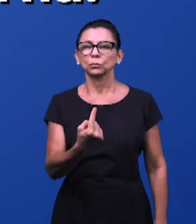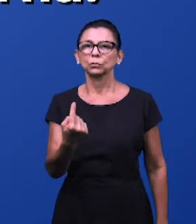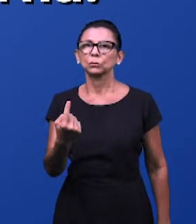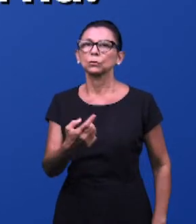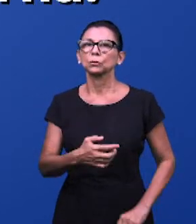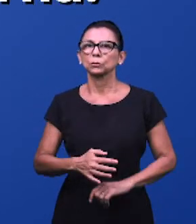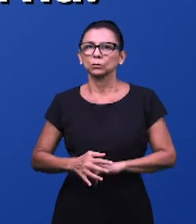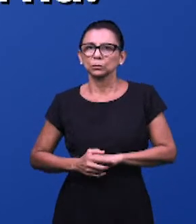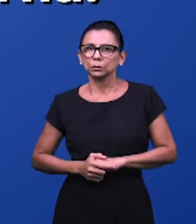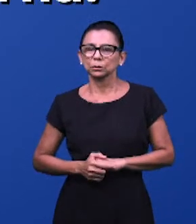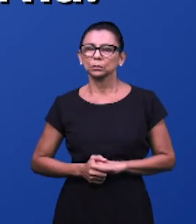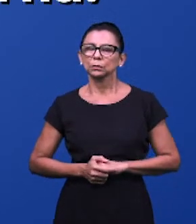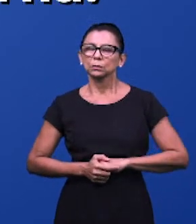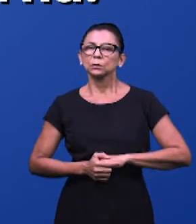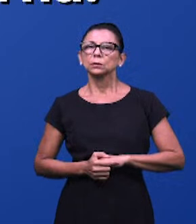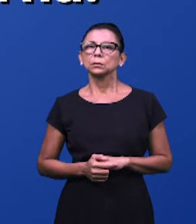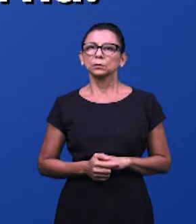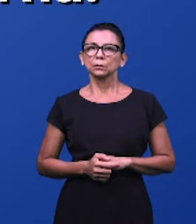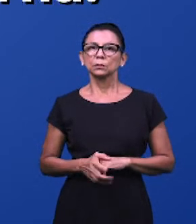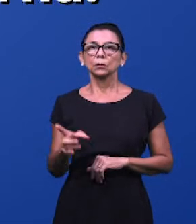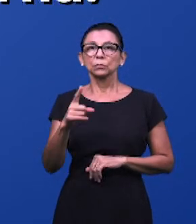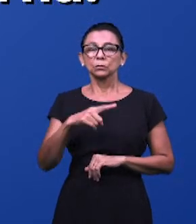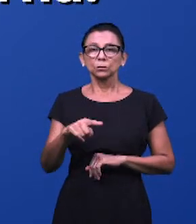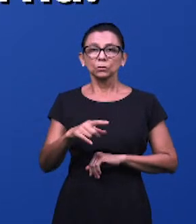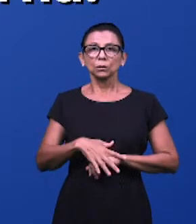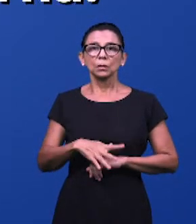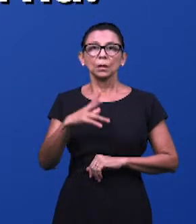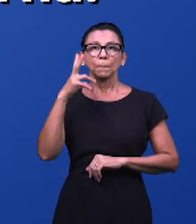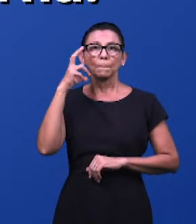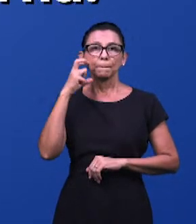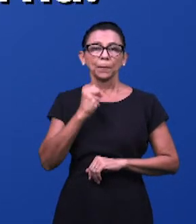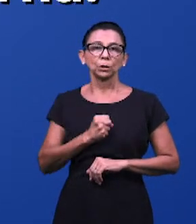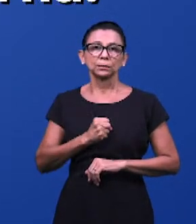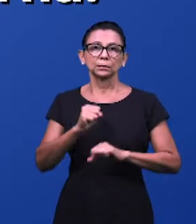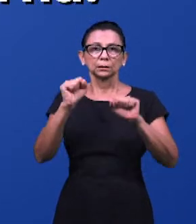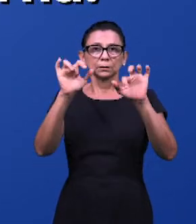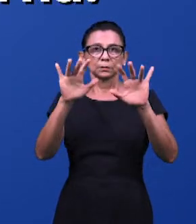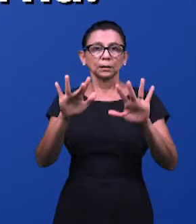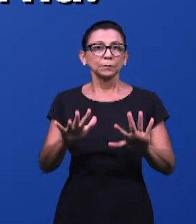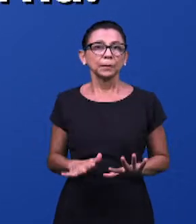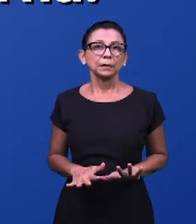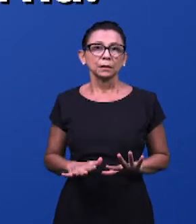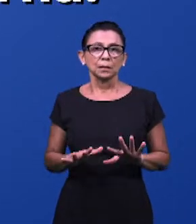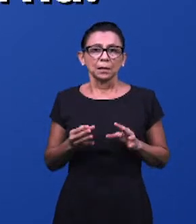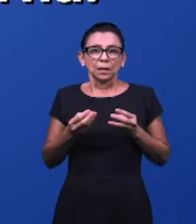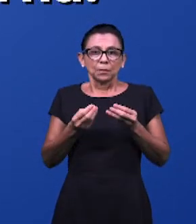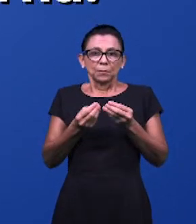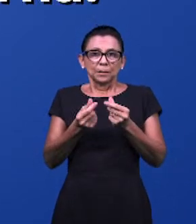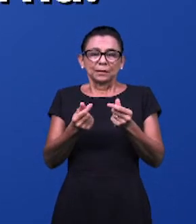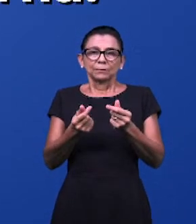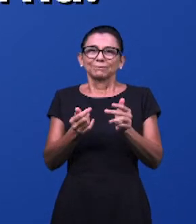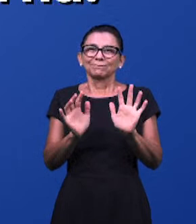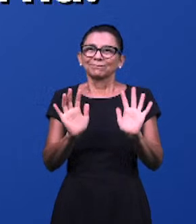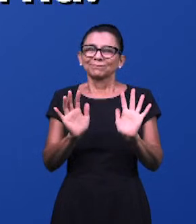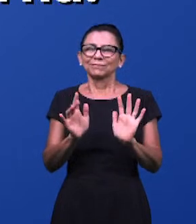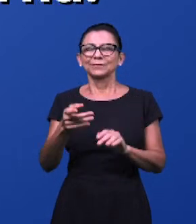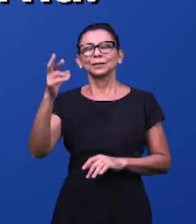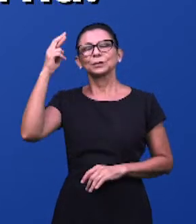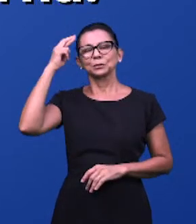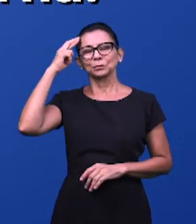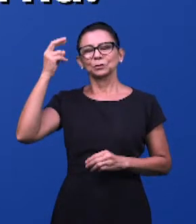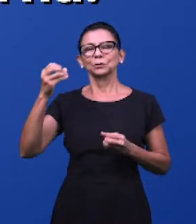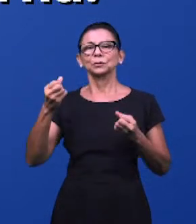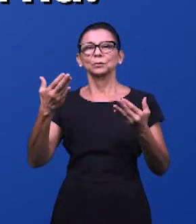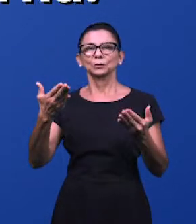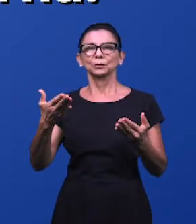beneficiários são aqueles que tomam posse dessa bênção, tomam posse desse favor, dessa graça, a qual não merecemos, mas o Senhor nos